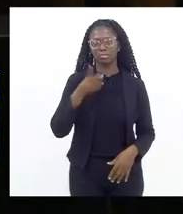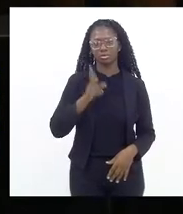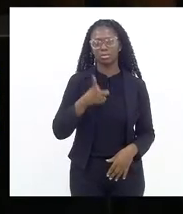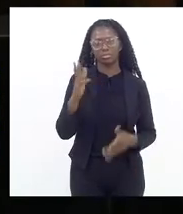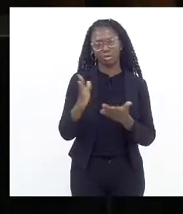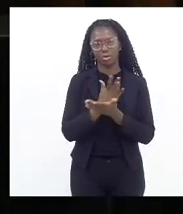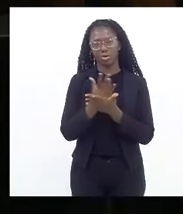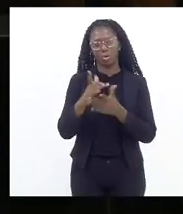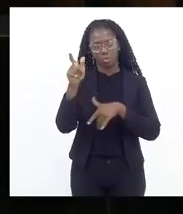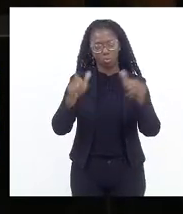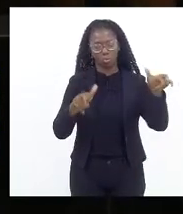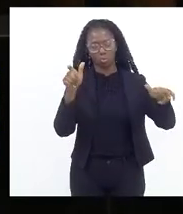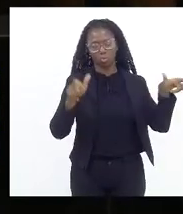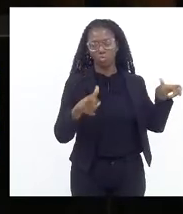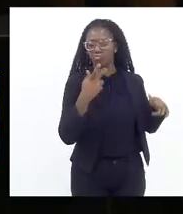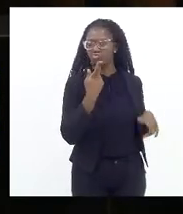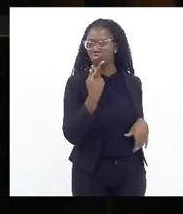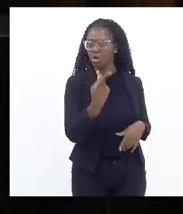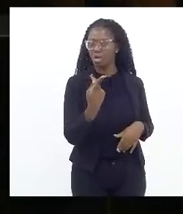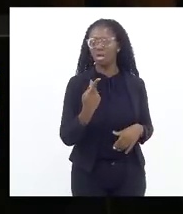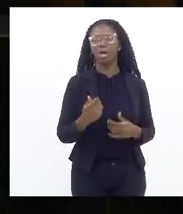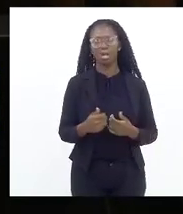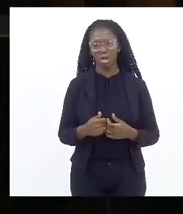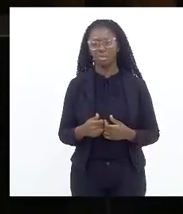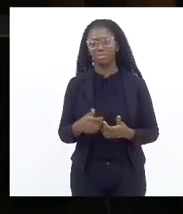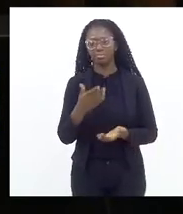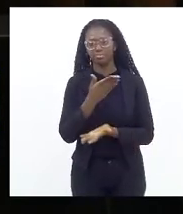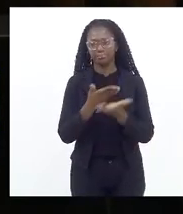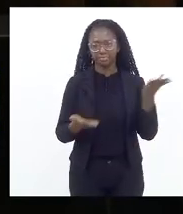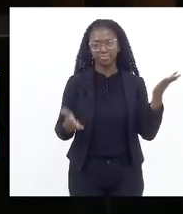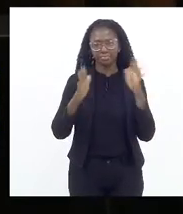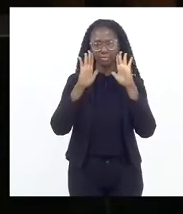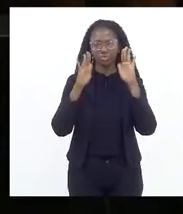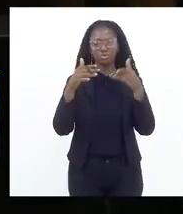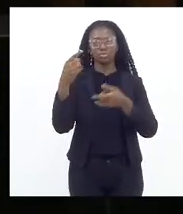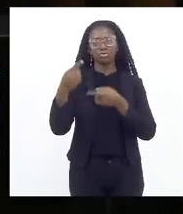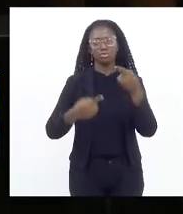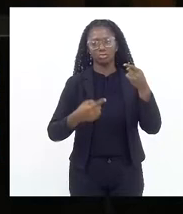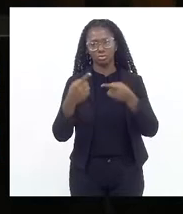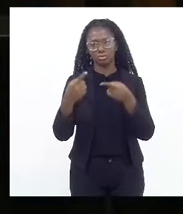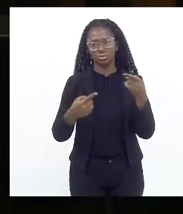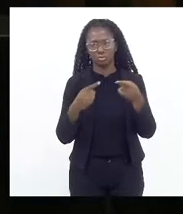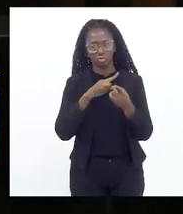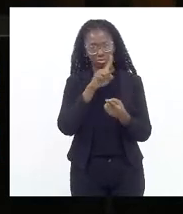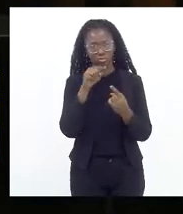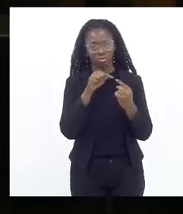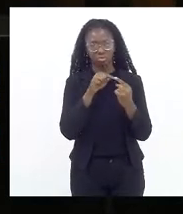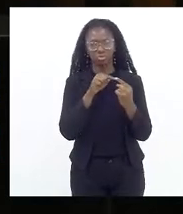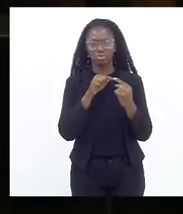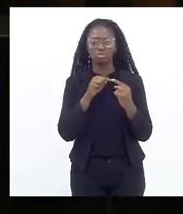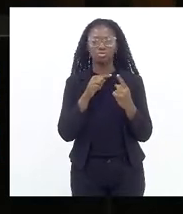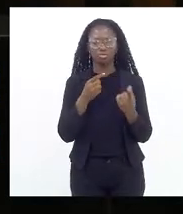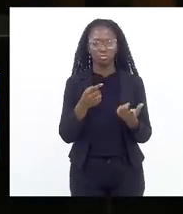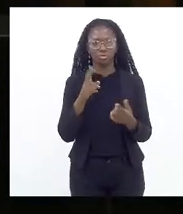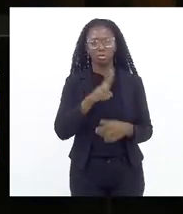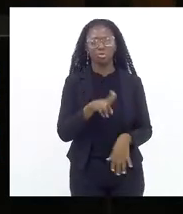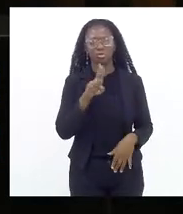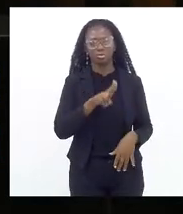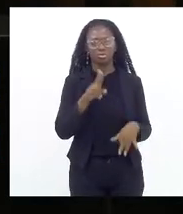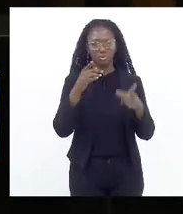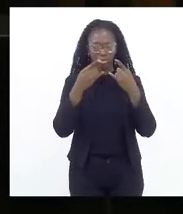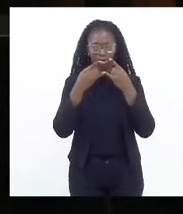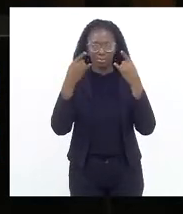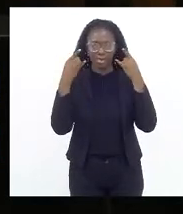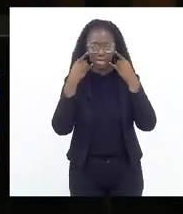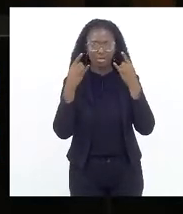alguns parlamentares que me antecederam, perder-se no foco da discussão, da finalidade, enfim, que é o uso da máscara,